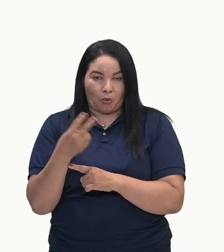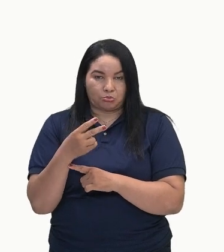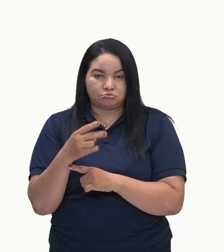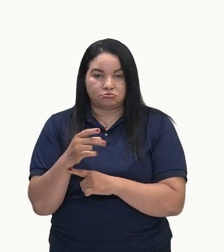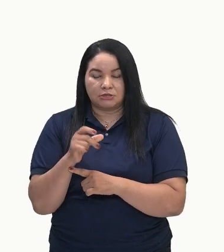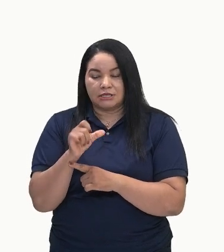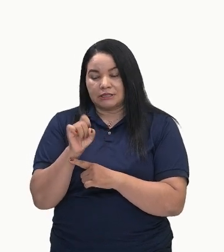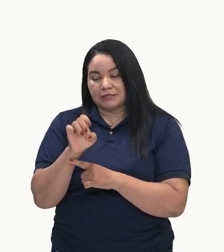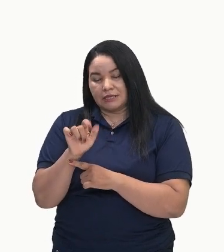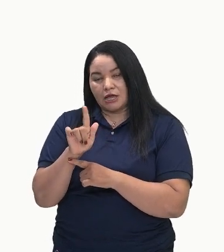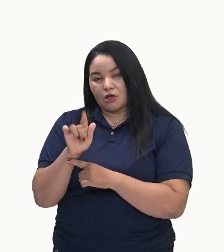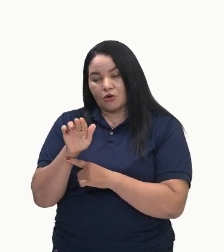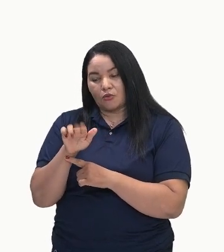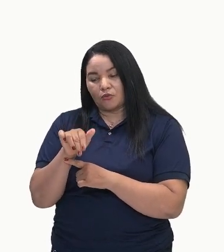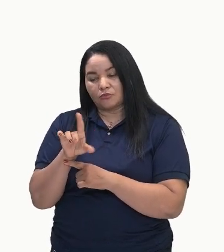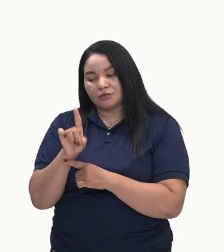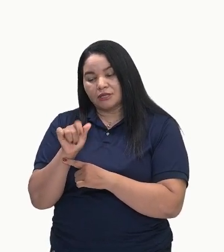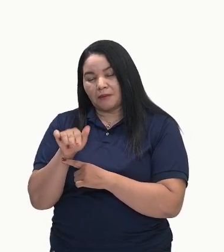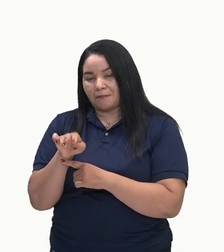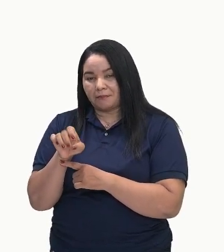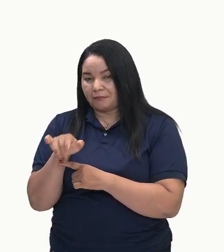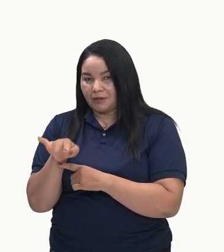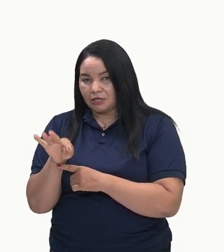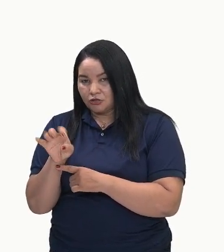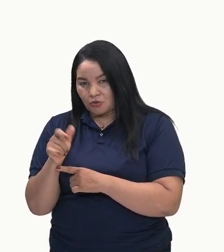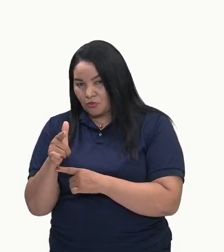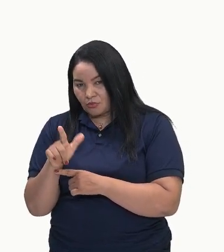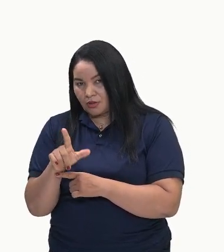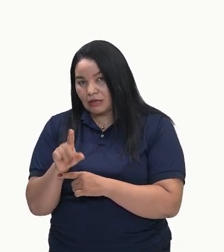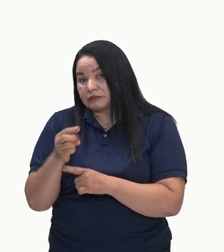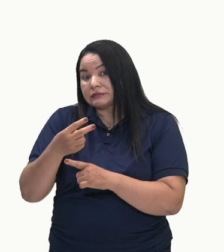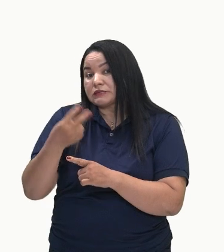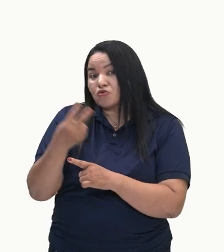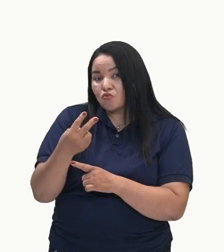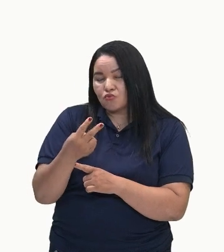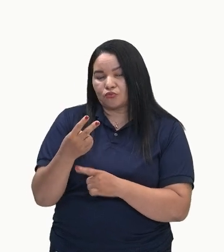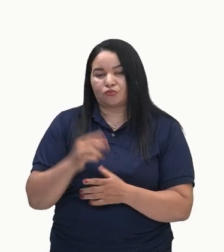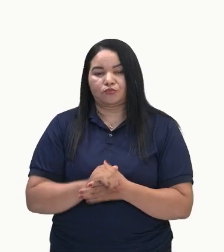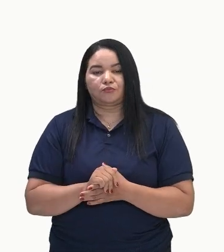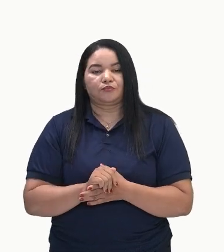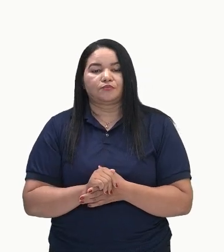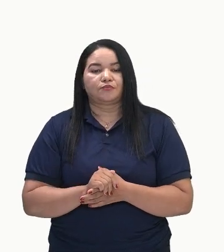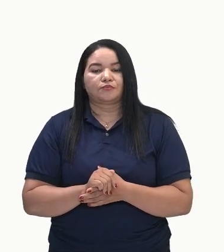expressão na língua portuguesa não faz muito sentido. Mas em segundo, né?